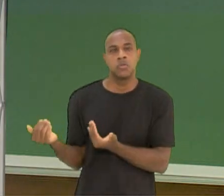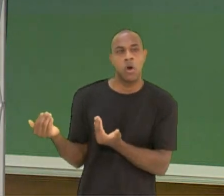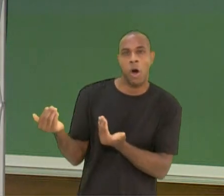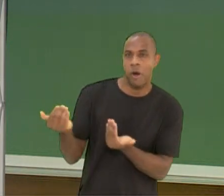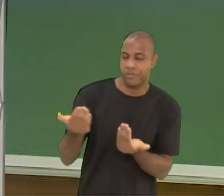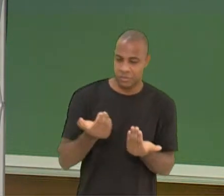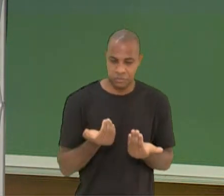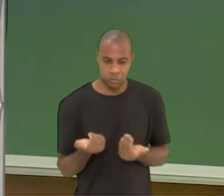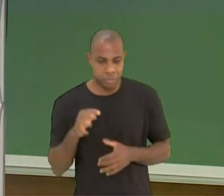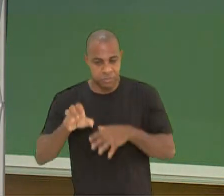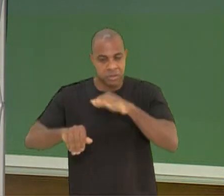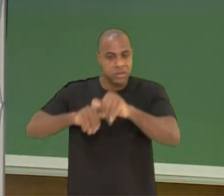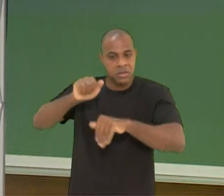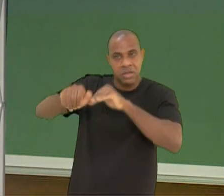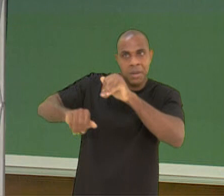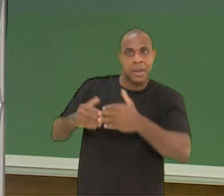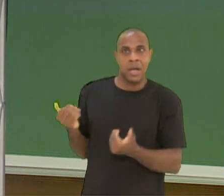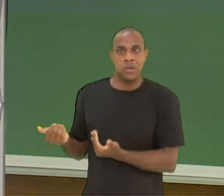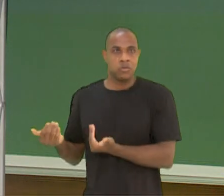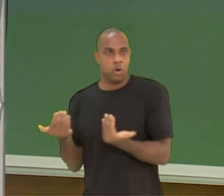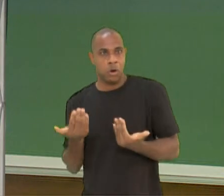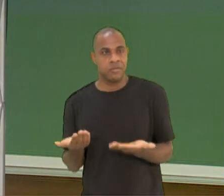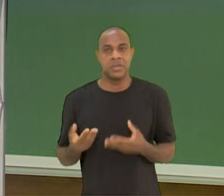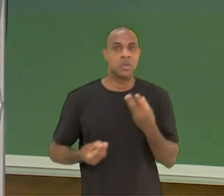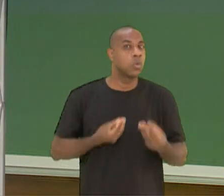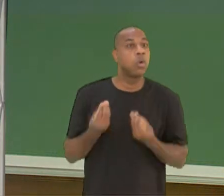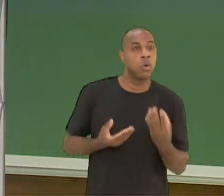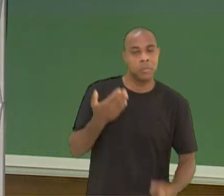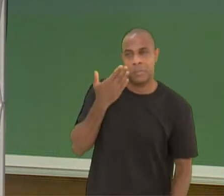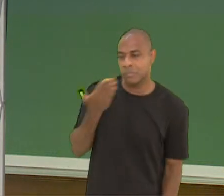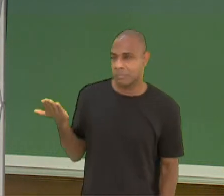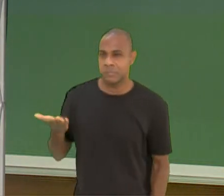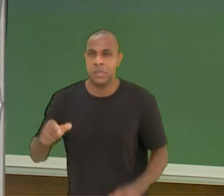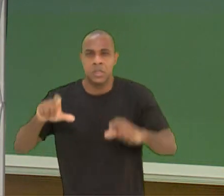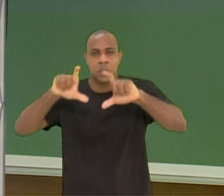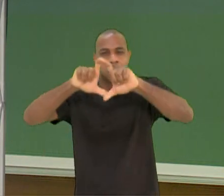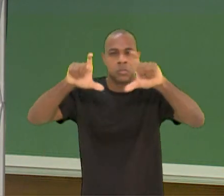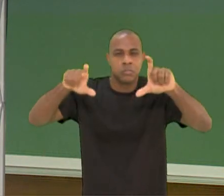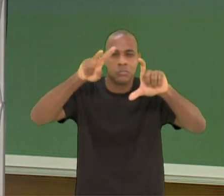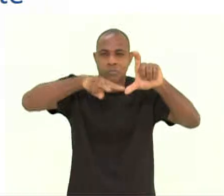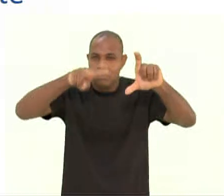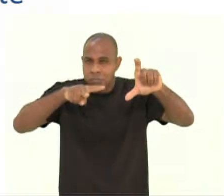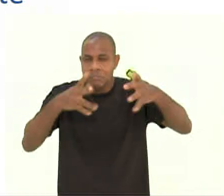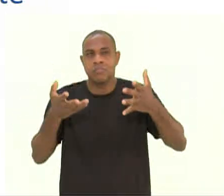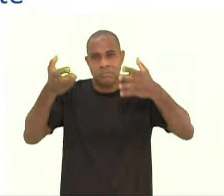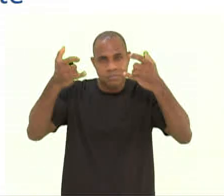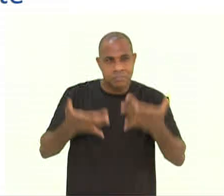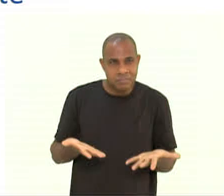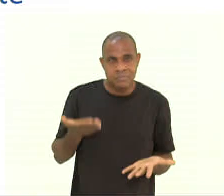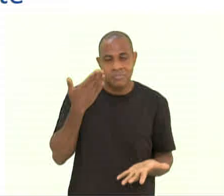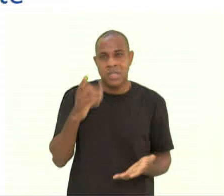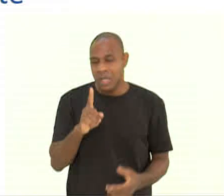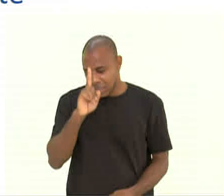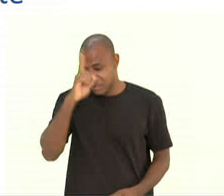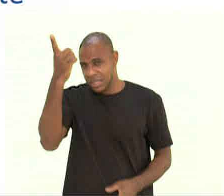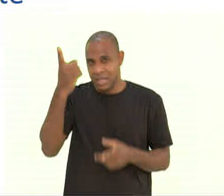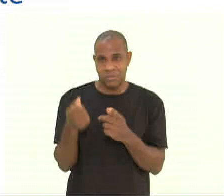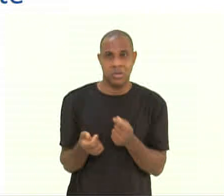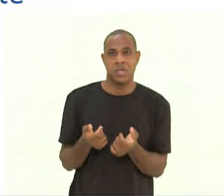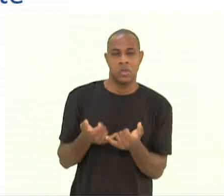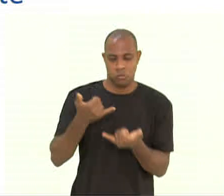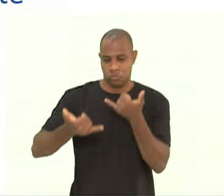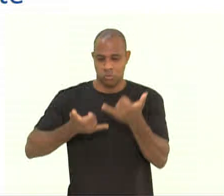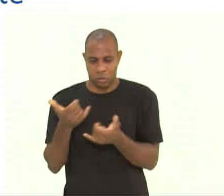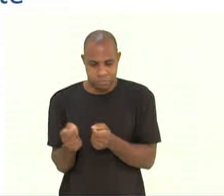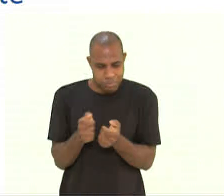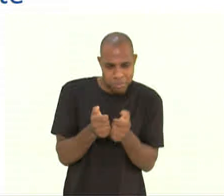atrair adeptos do Ocidente. O texto fala, como você leu aí várias vezes, sobre usar essa ideia dos jogos de tiro em primeira